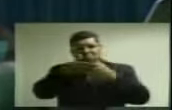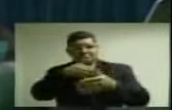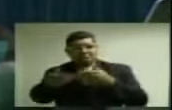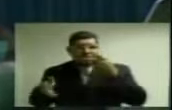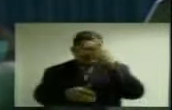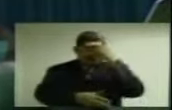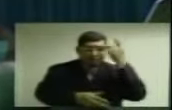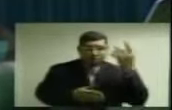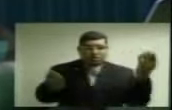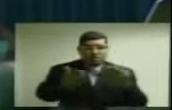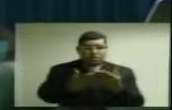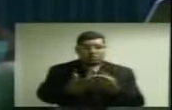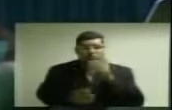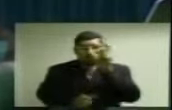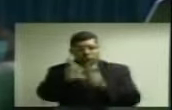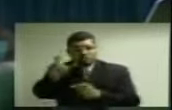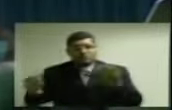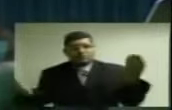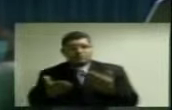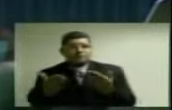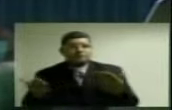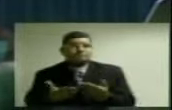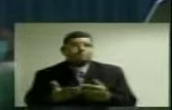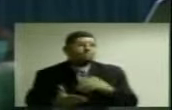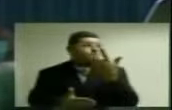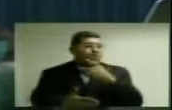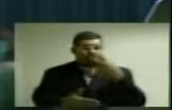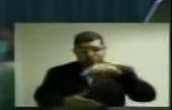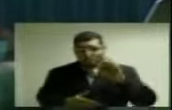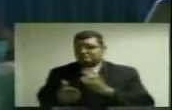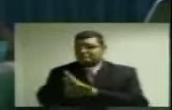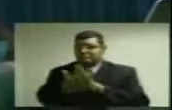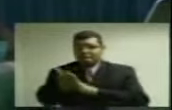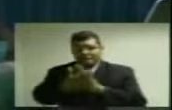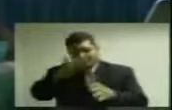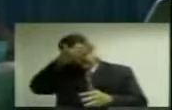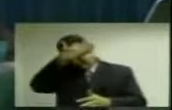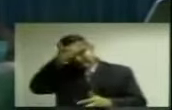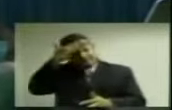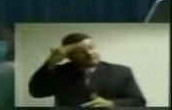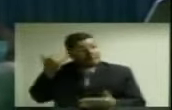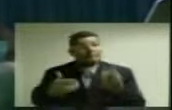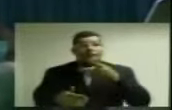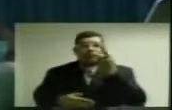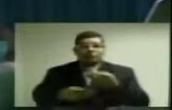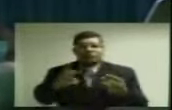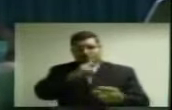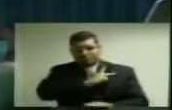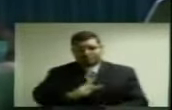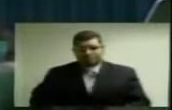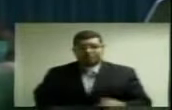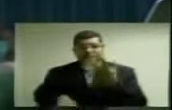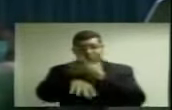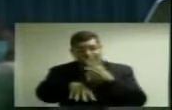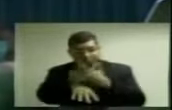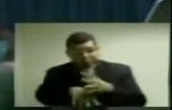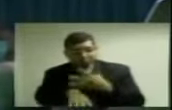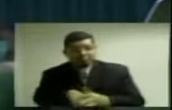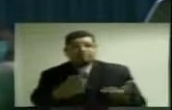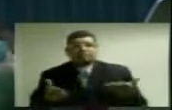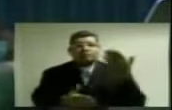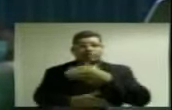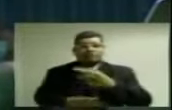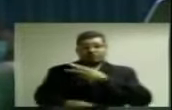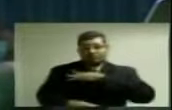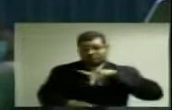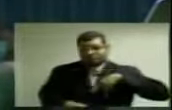qualquer pessoa cuja formação não foi controlada no que diz respeito à qualidade